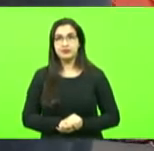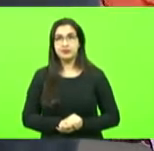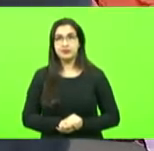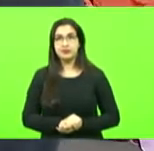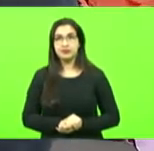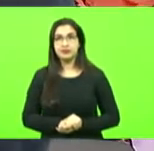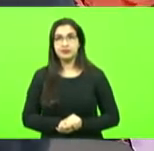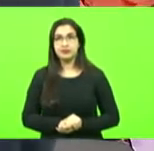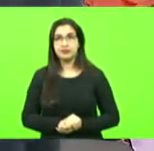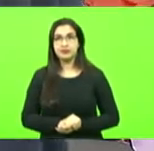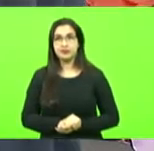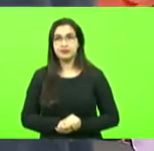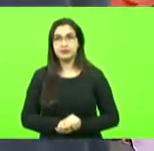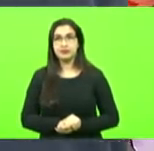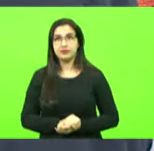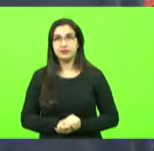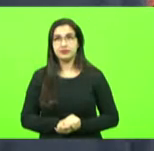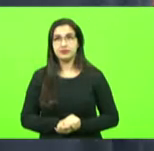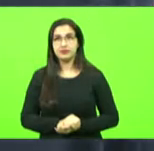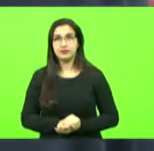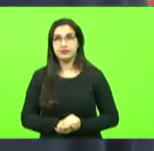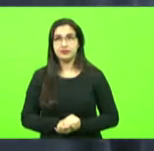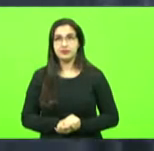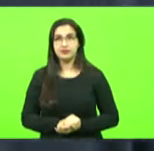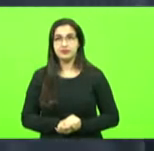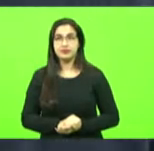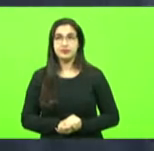riqueza e controle popular.